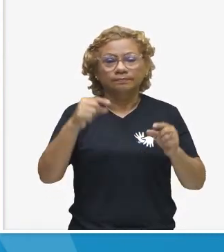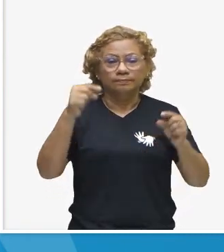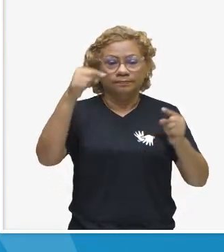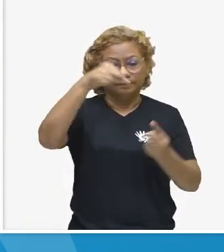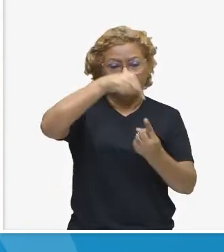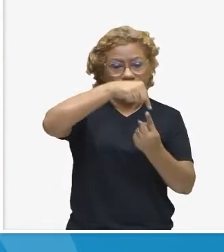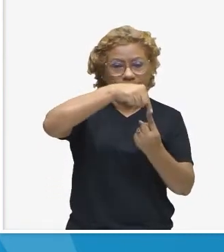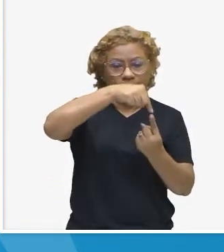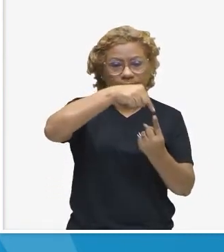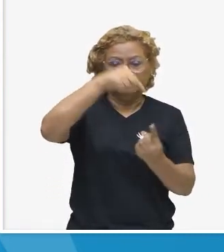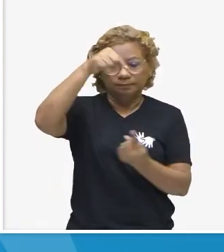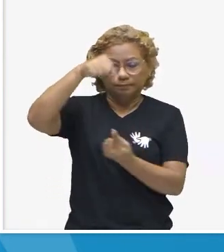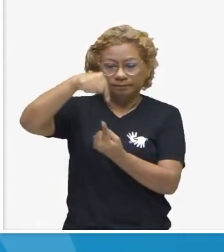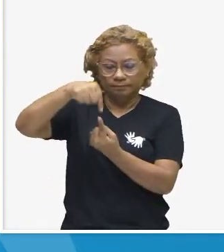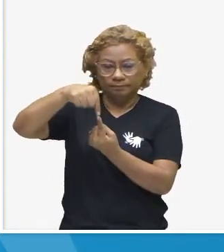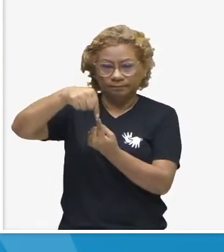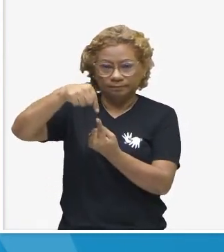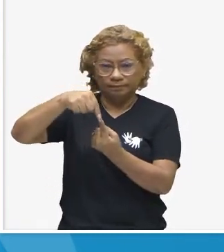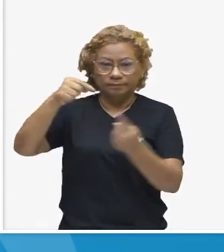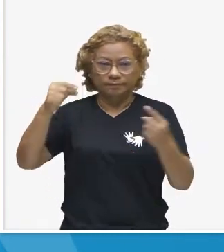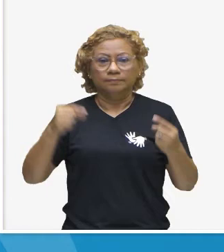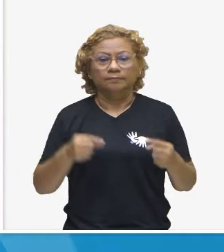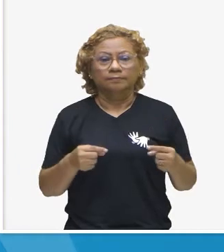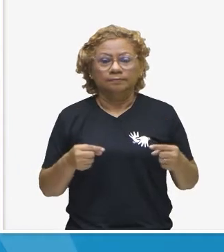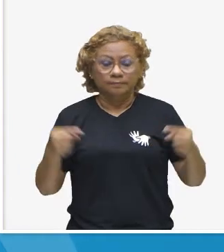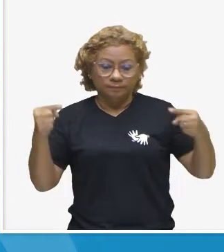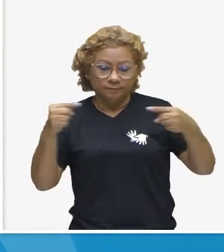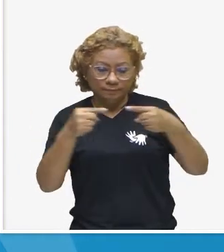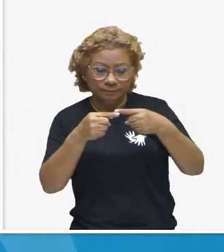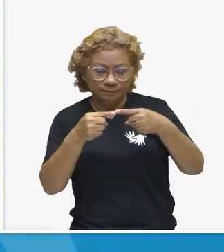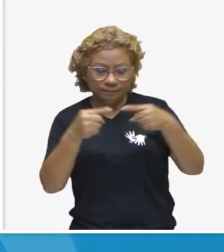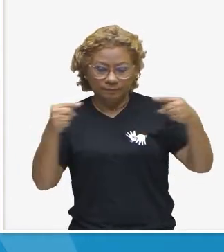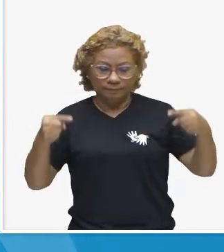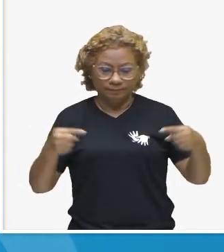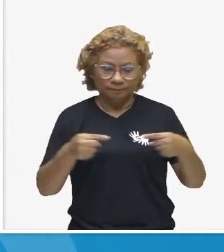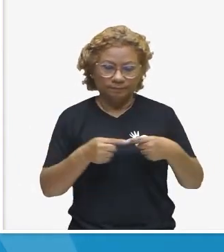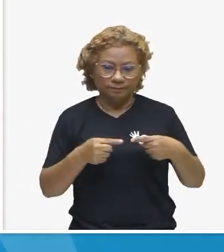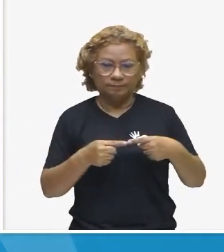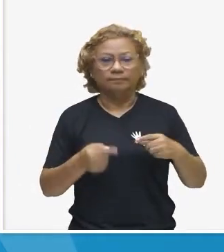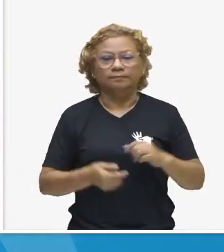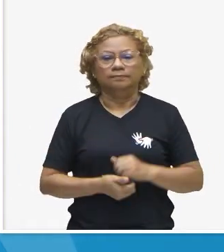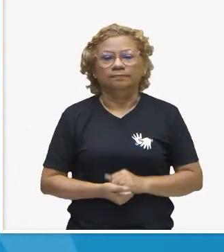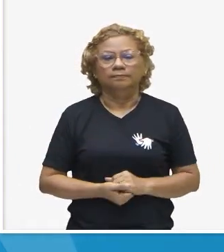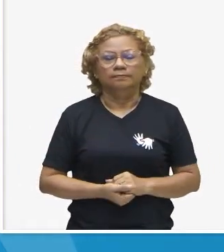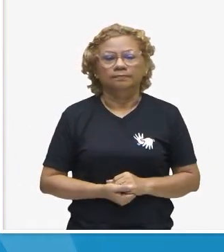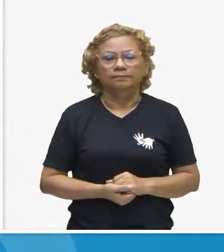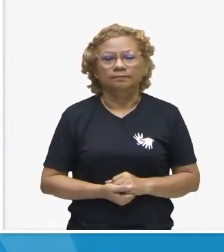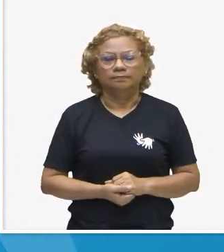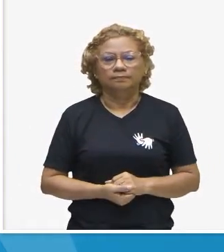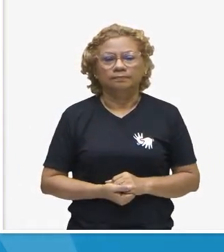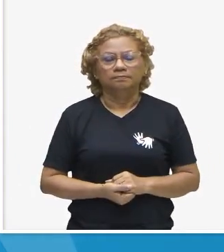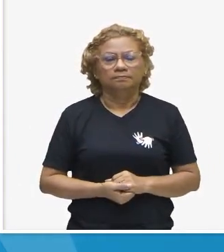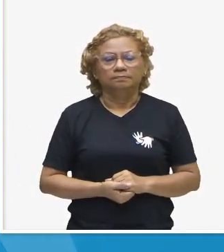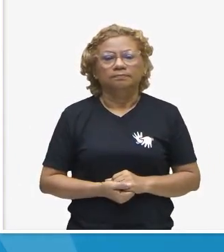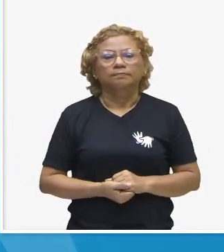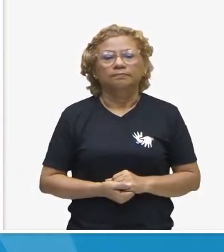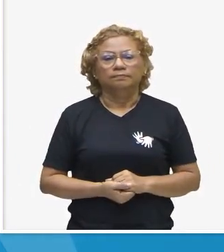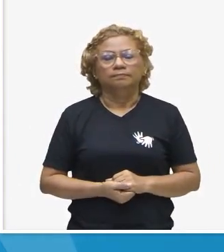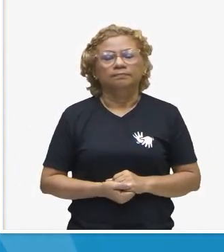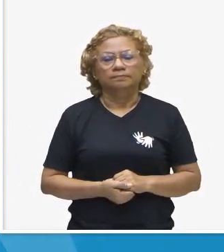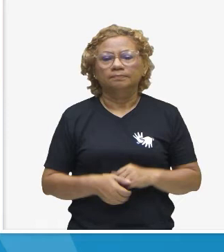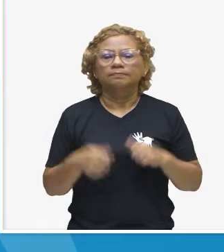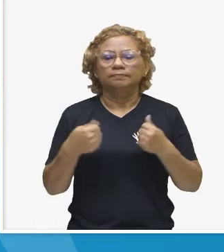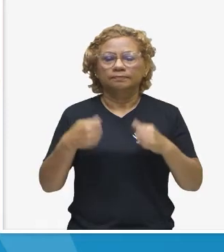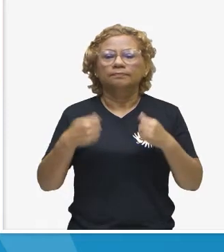em cima do lado direito. Ou ambos estão embaixo do lado esquerdo. Ou ambos estão